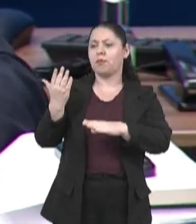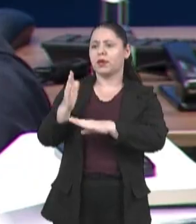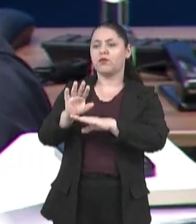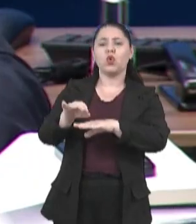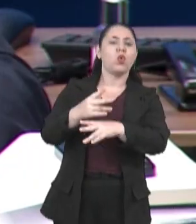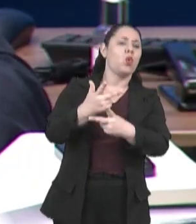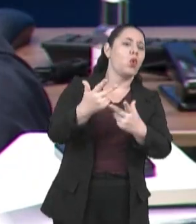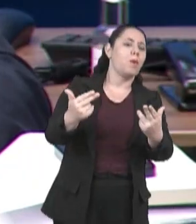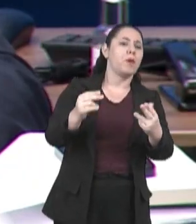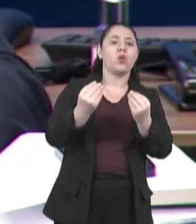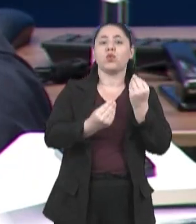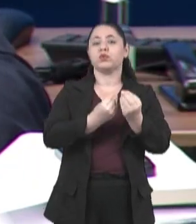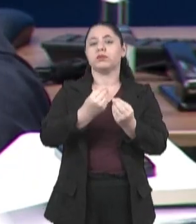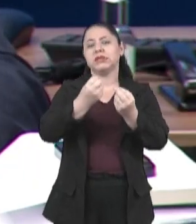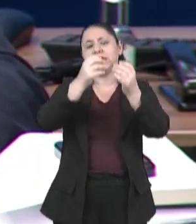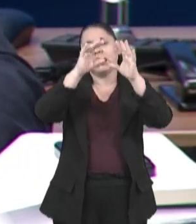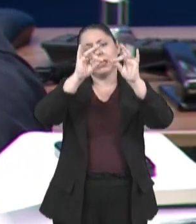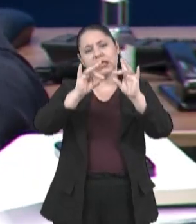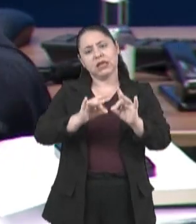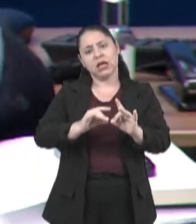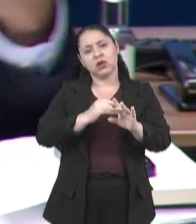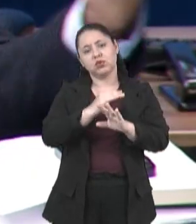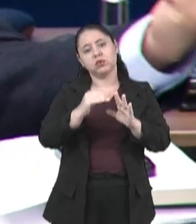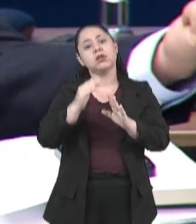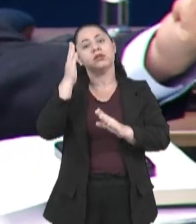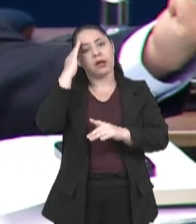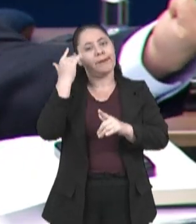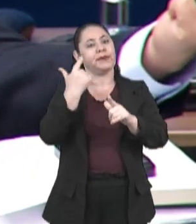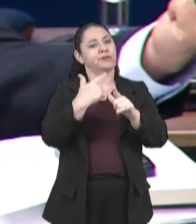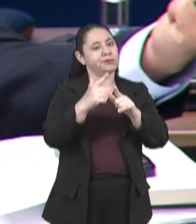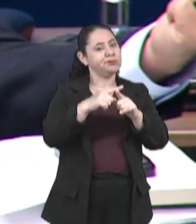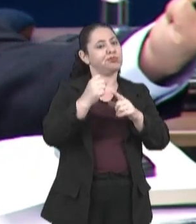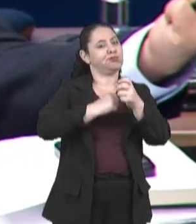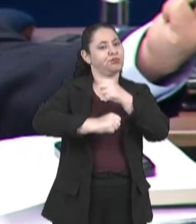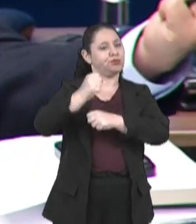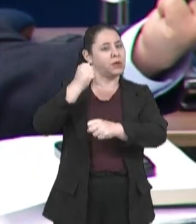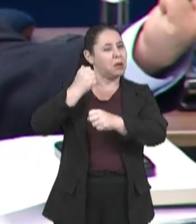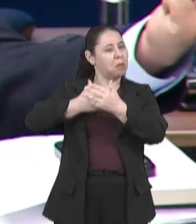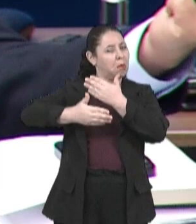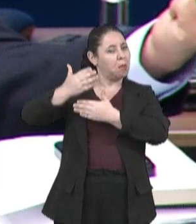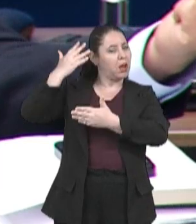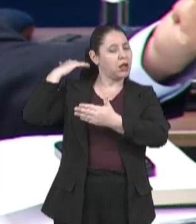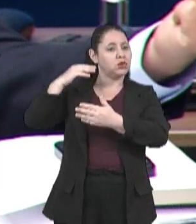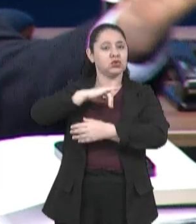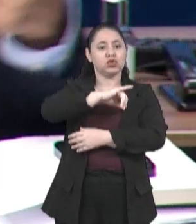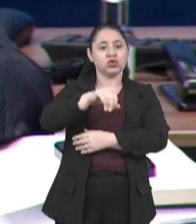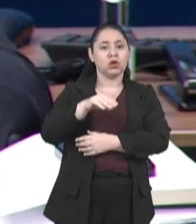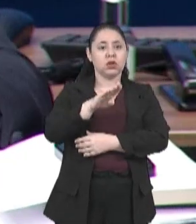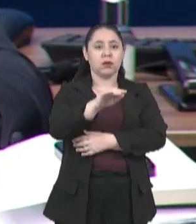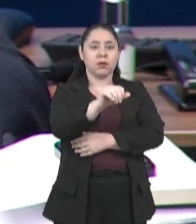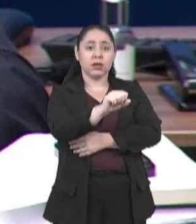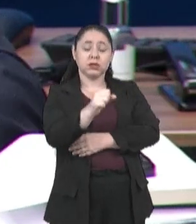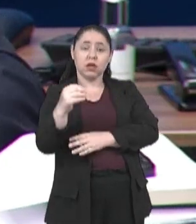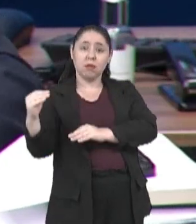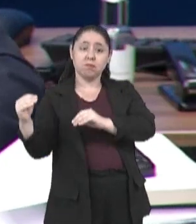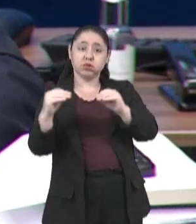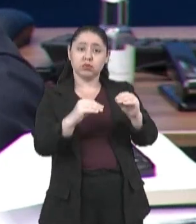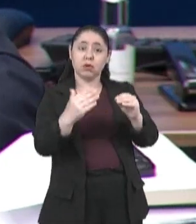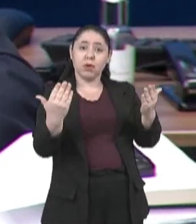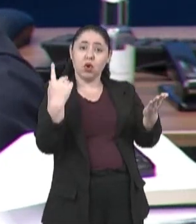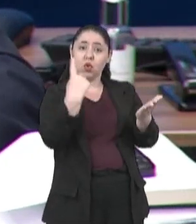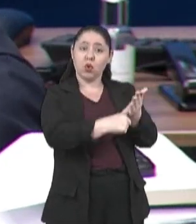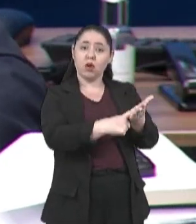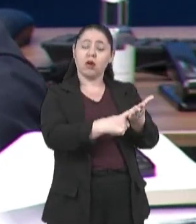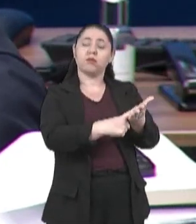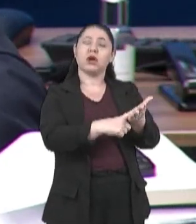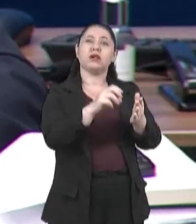condições e etc., né? Nós já sabemos que nós tivemos problema aqui no passado com a JBS, que veio para cá com o